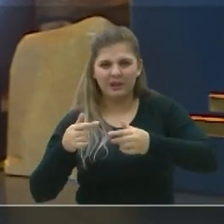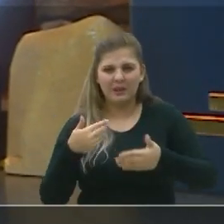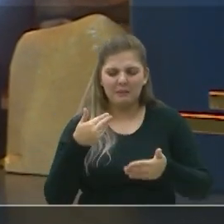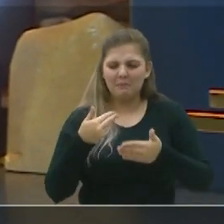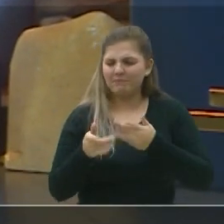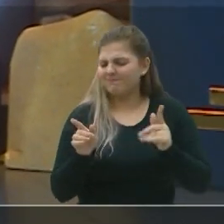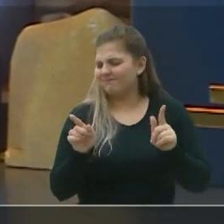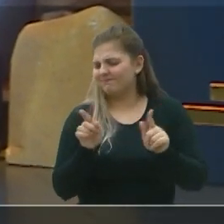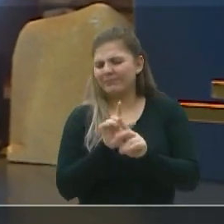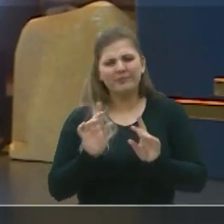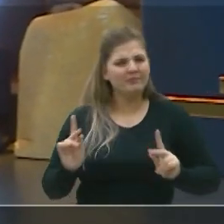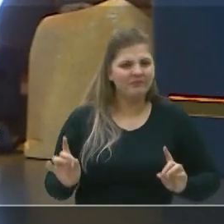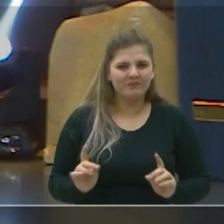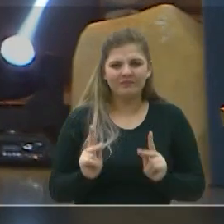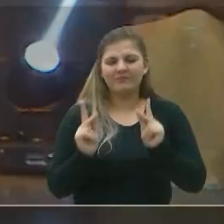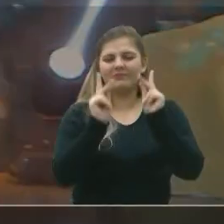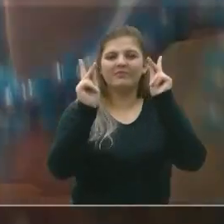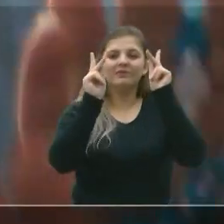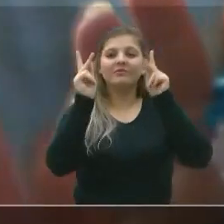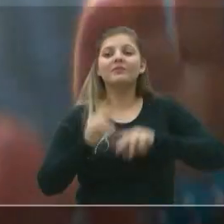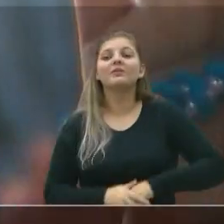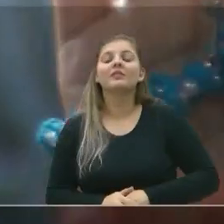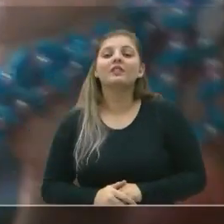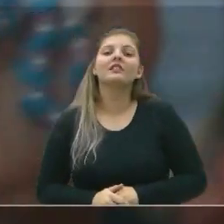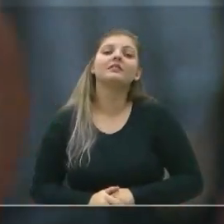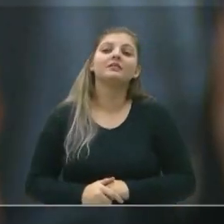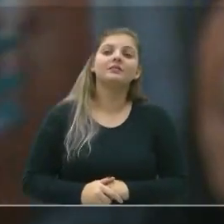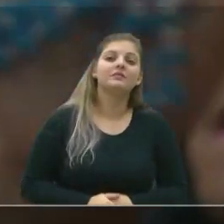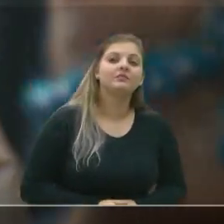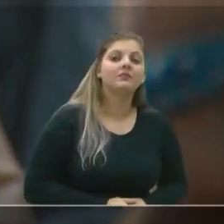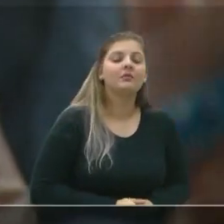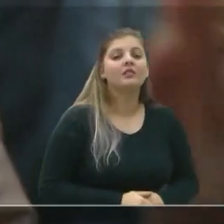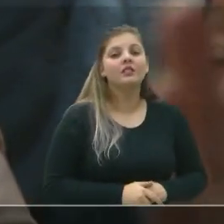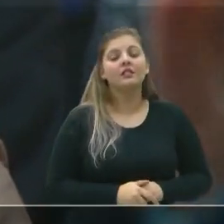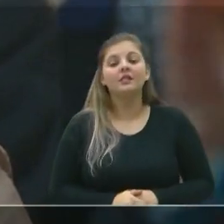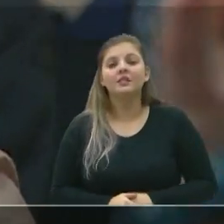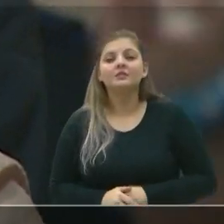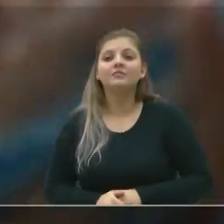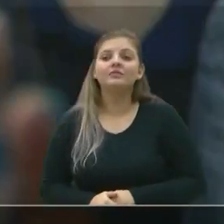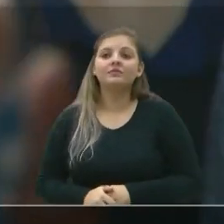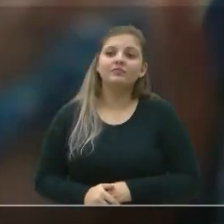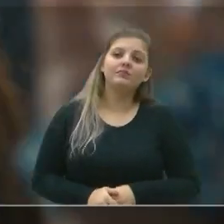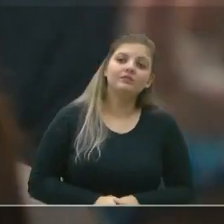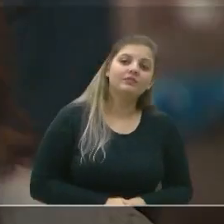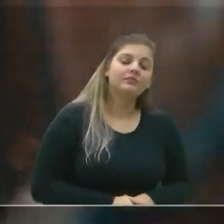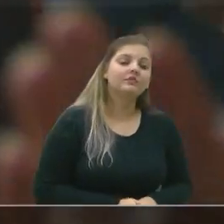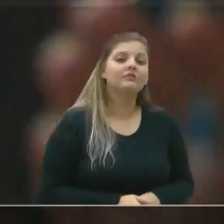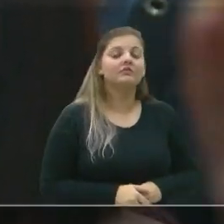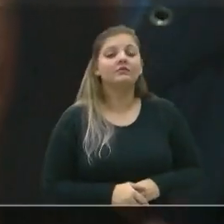Só vocês, Ele não perde as batalhas. Declare.